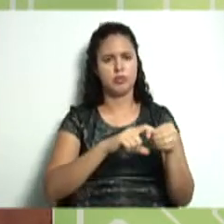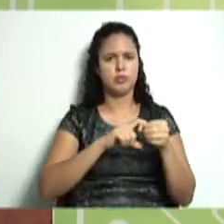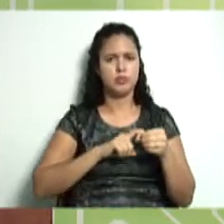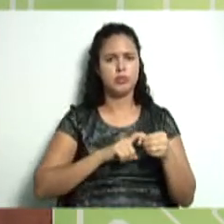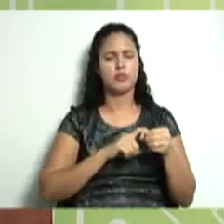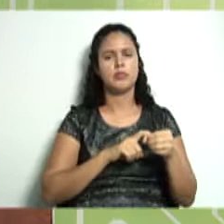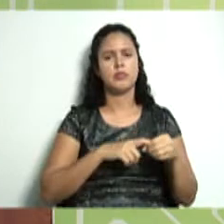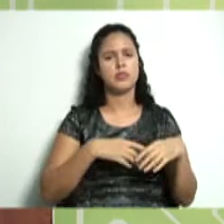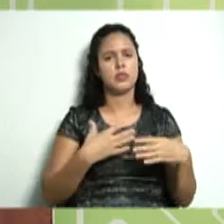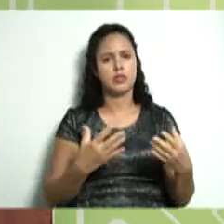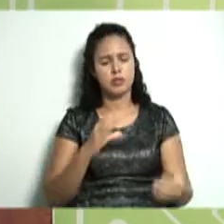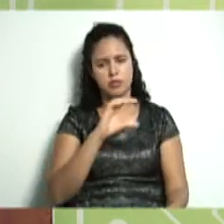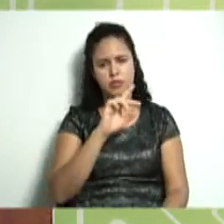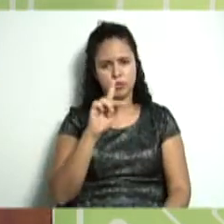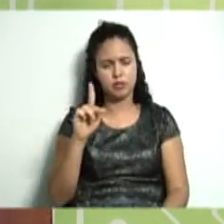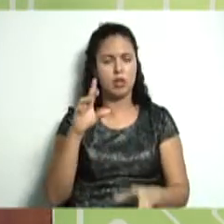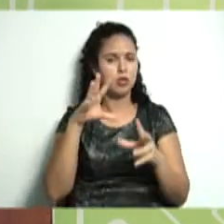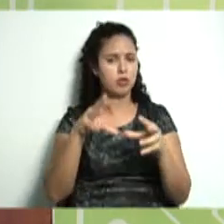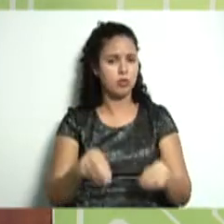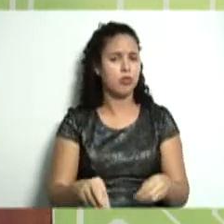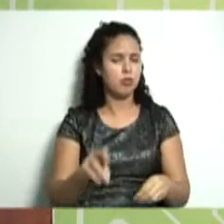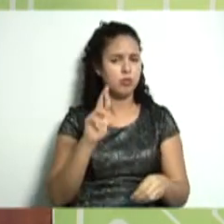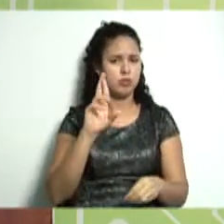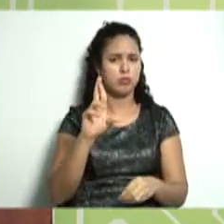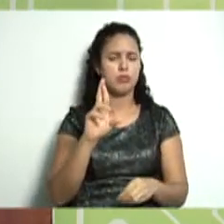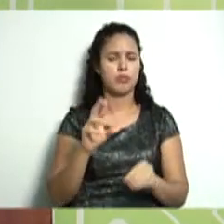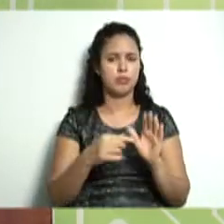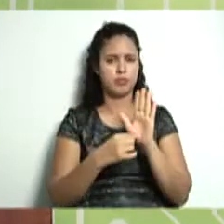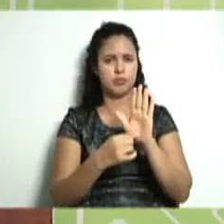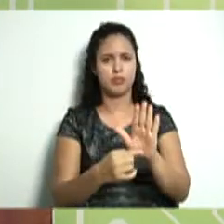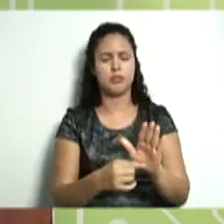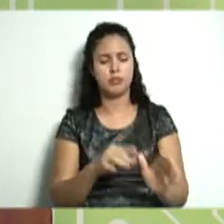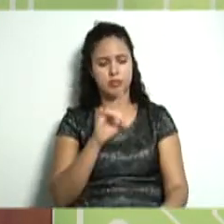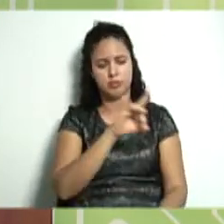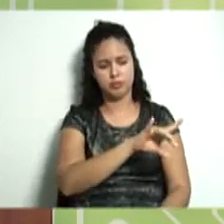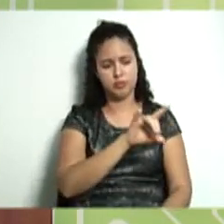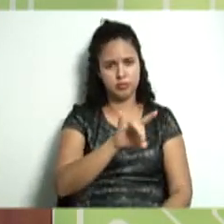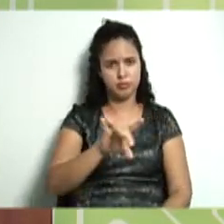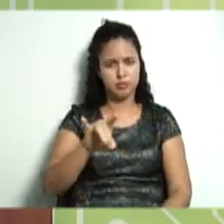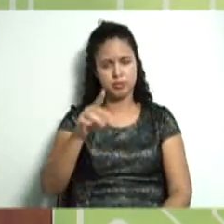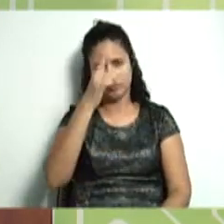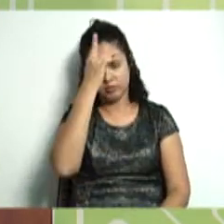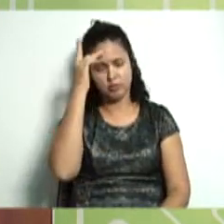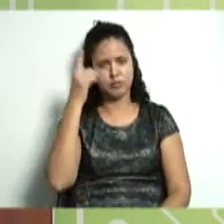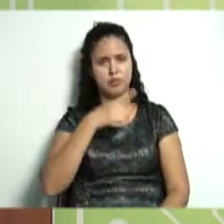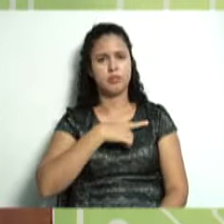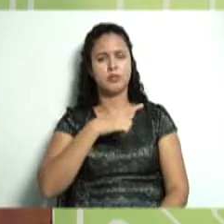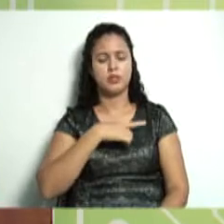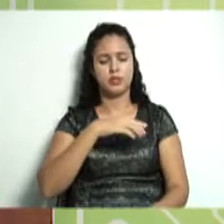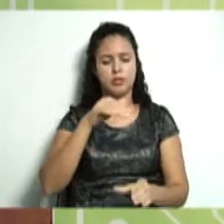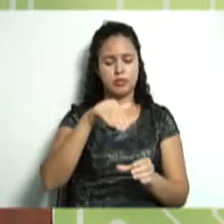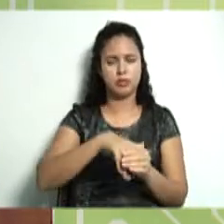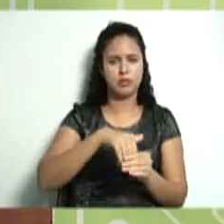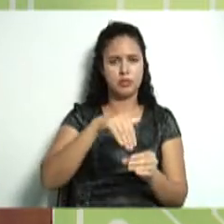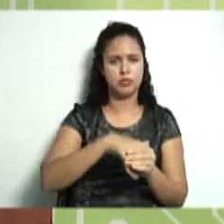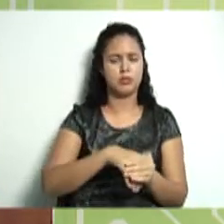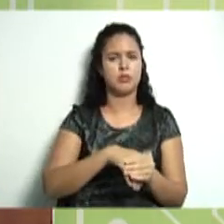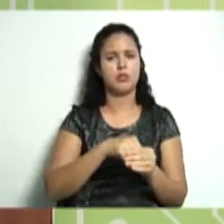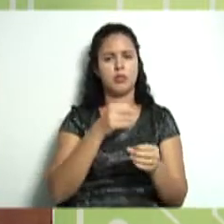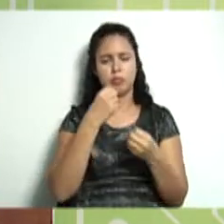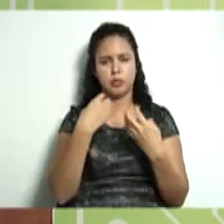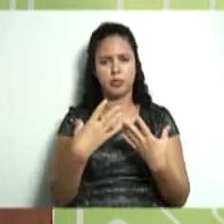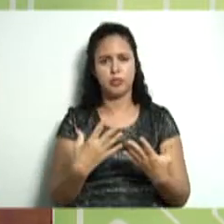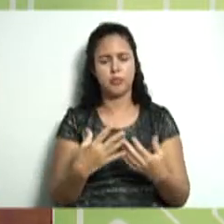A cooperativa é de todos, não é à toa que cada pessoa tem um voto, certo? Então, muito bem.